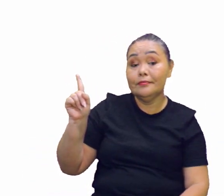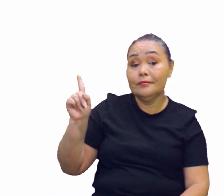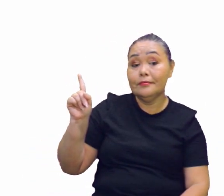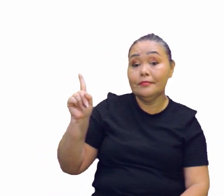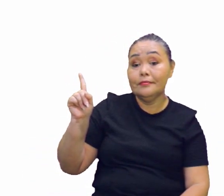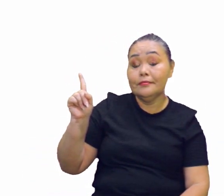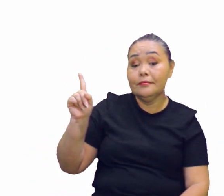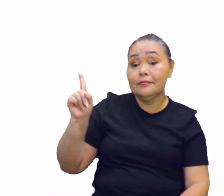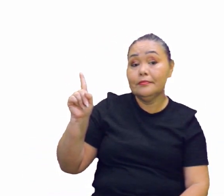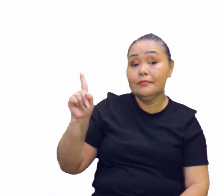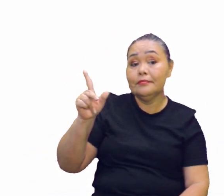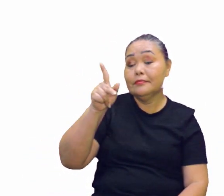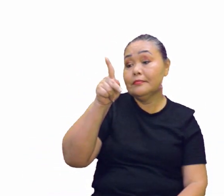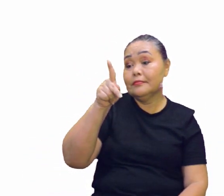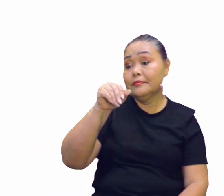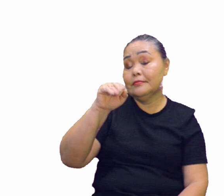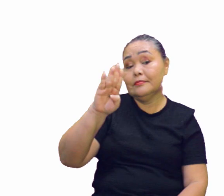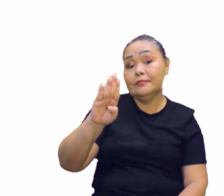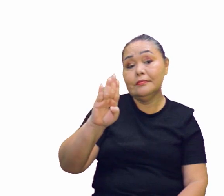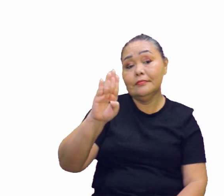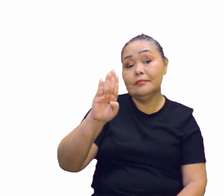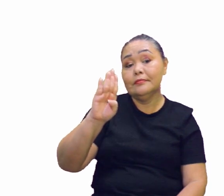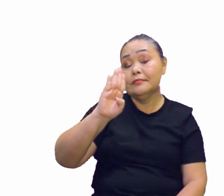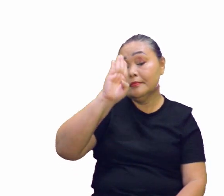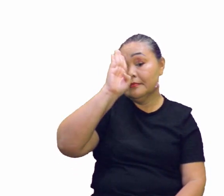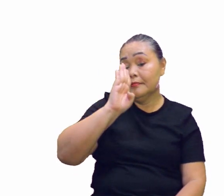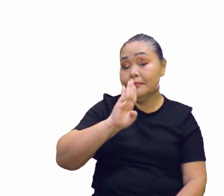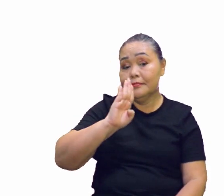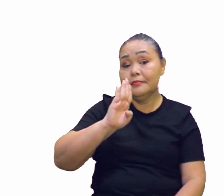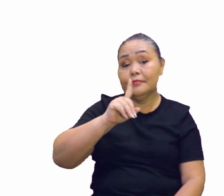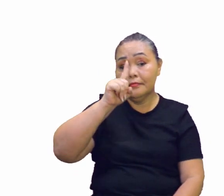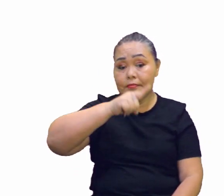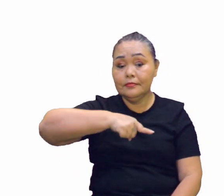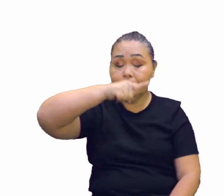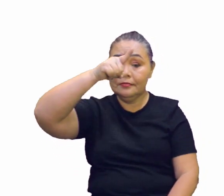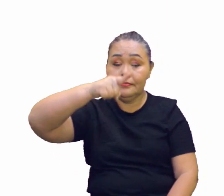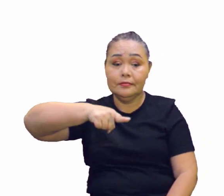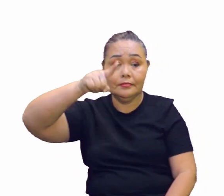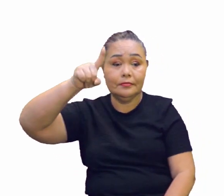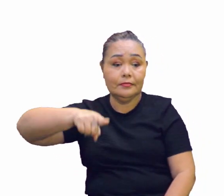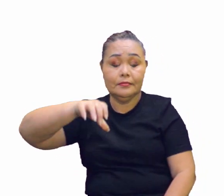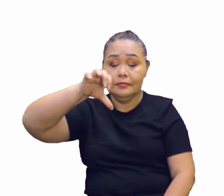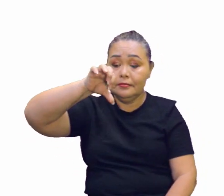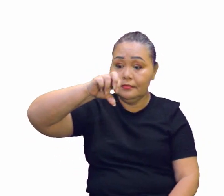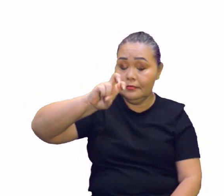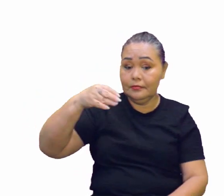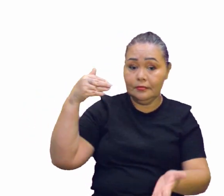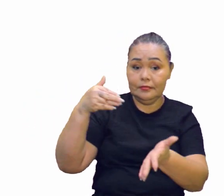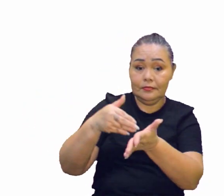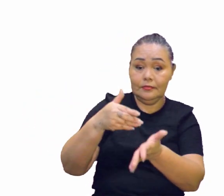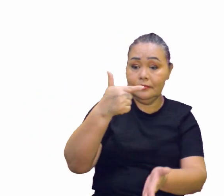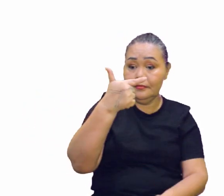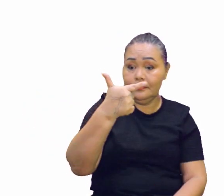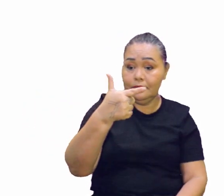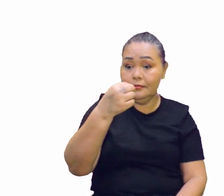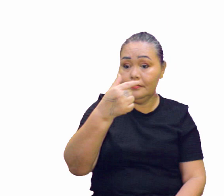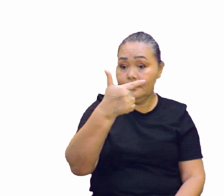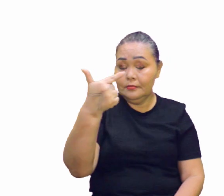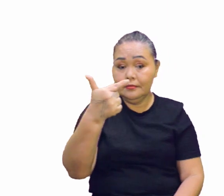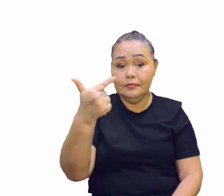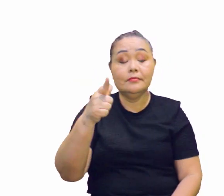olha só, a questão do PIB do Brasil, a variação lá de 95 até 2022. A